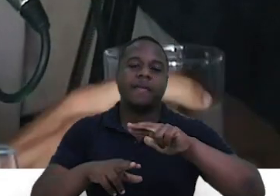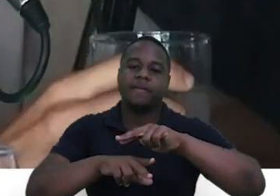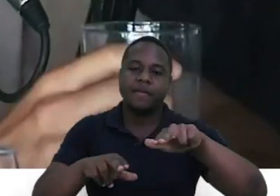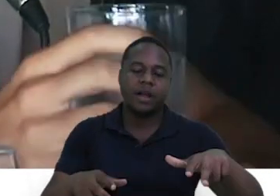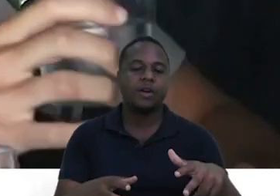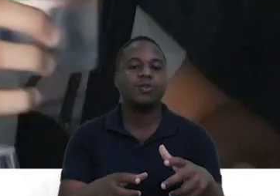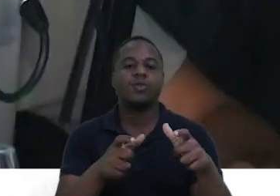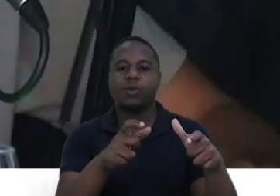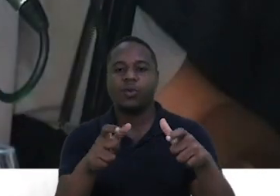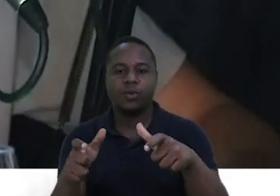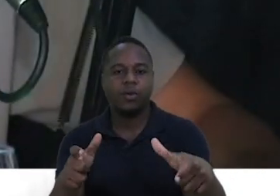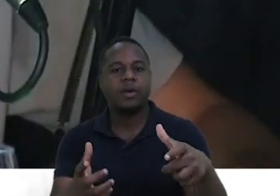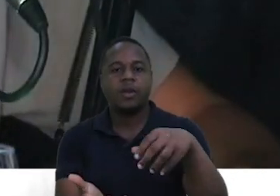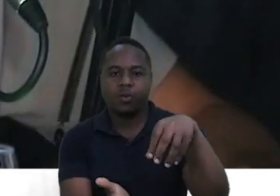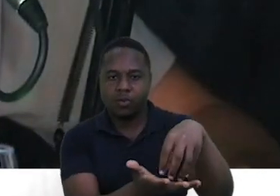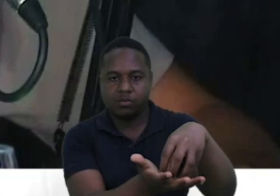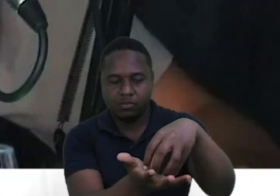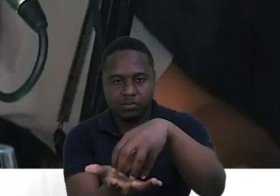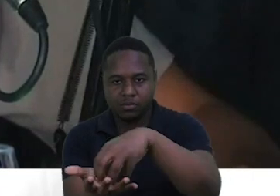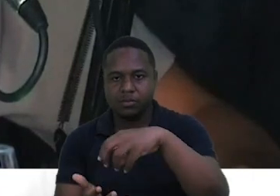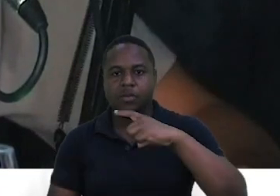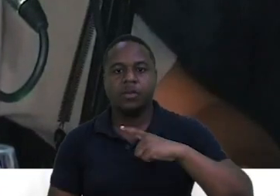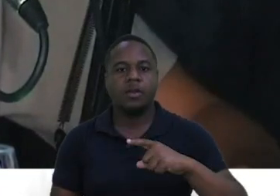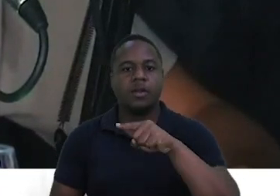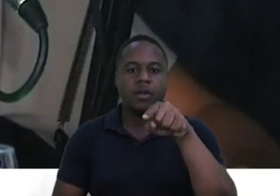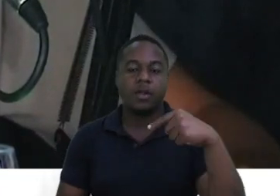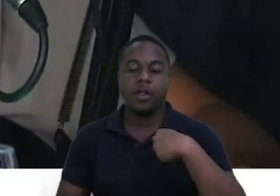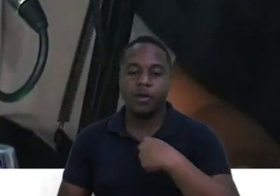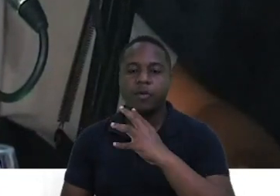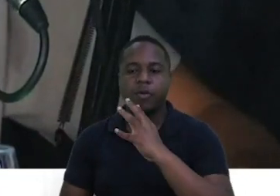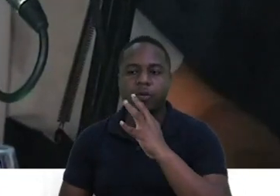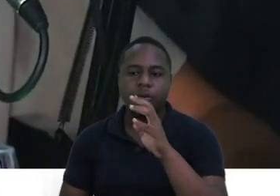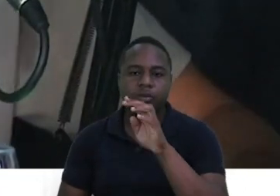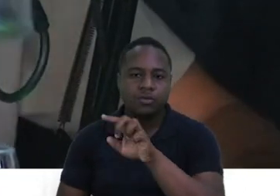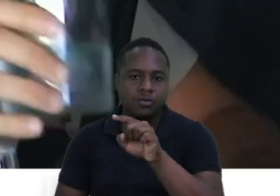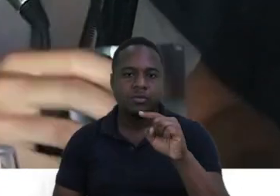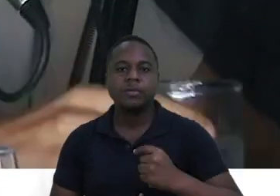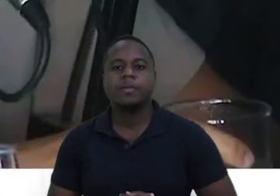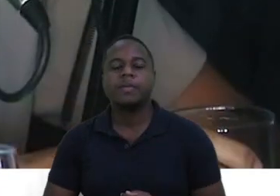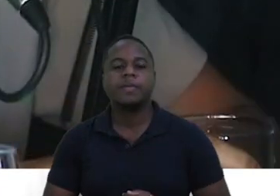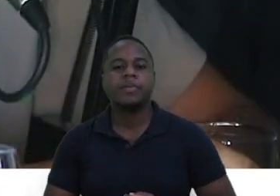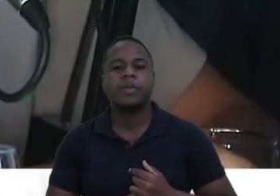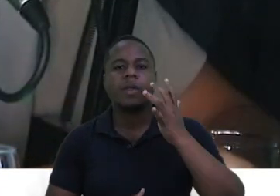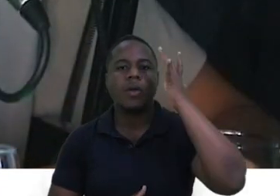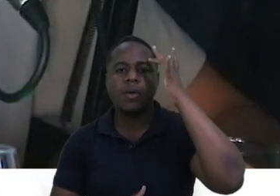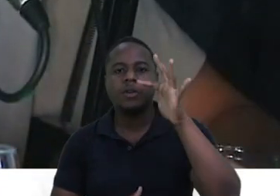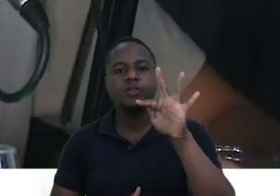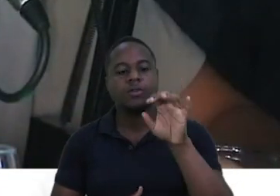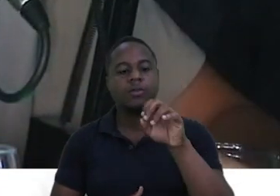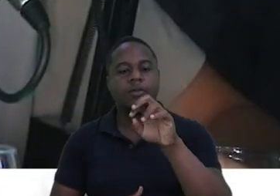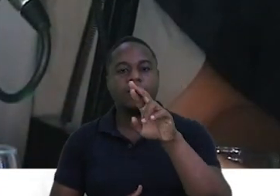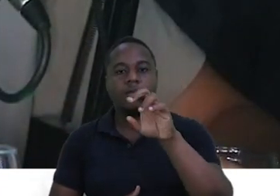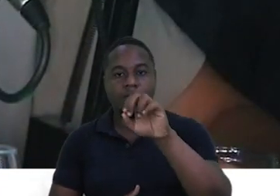vários lugares. Do que eu tenho conhecimento, eu acho que o forró ele começou a ser mais